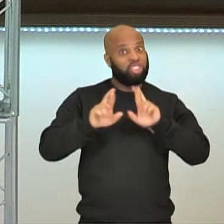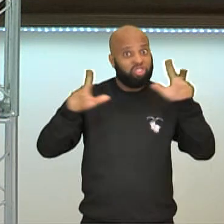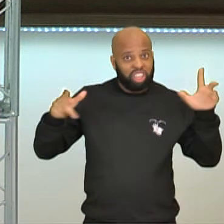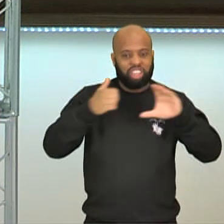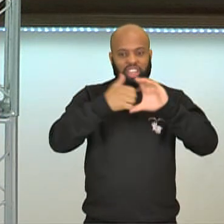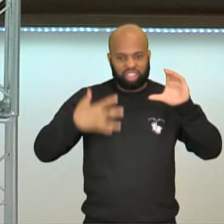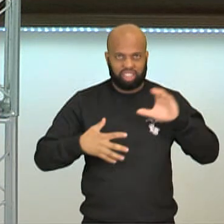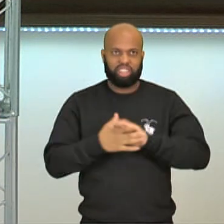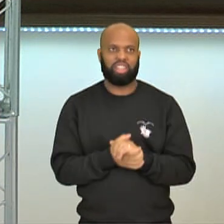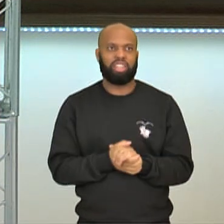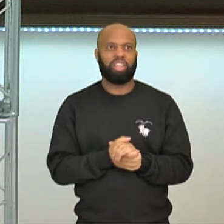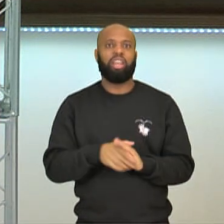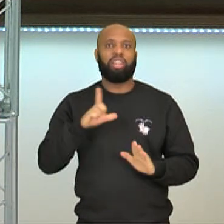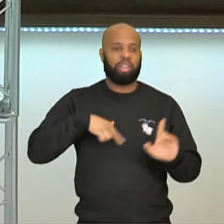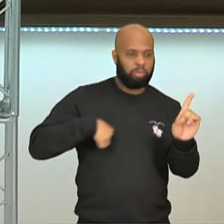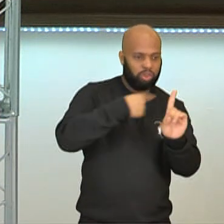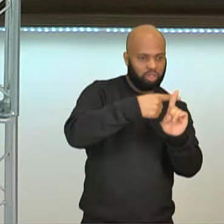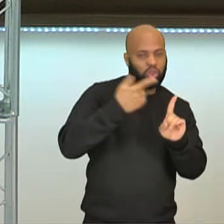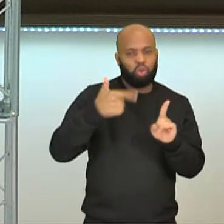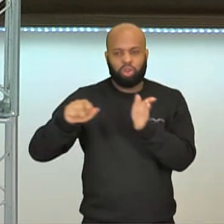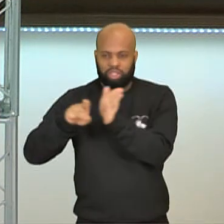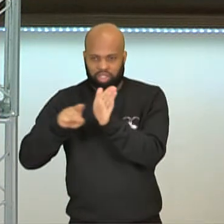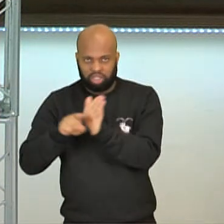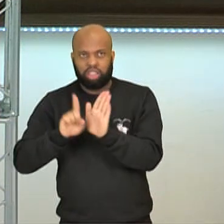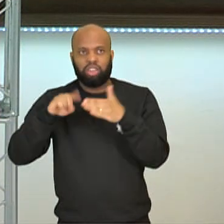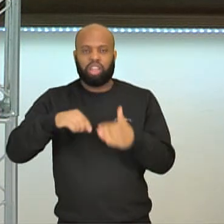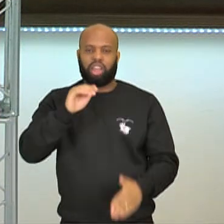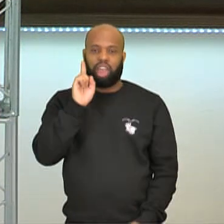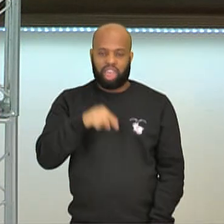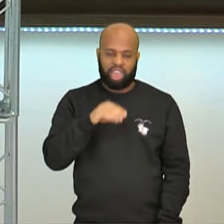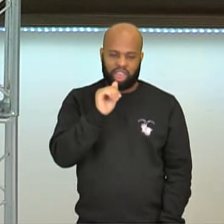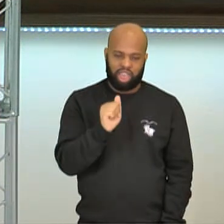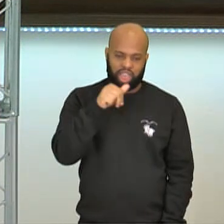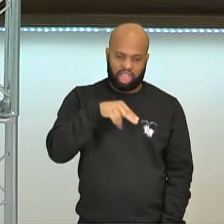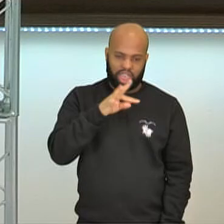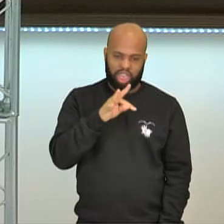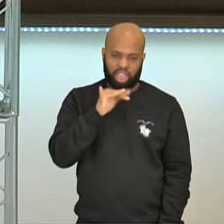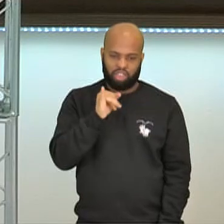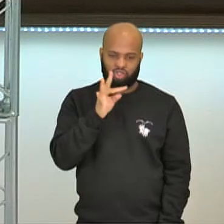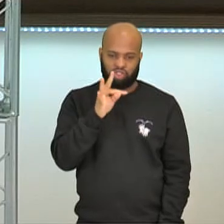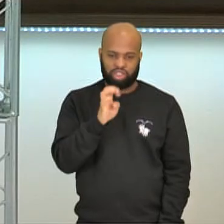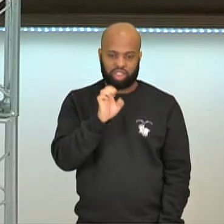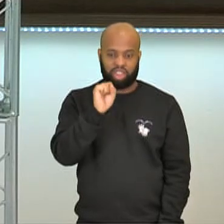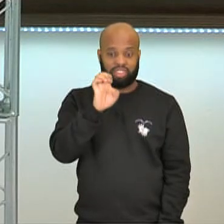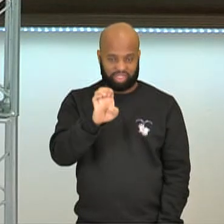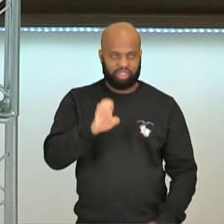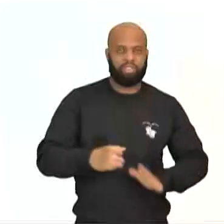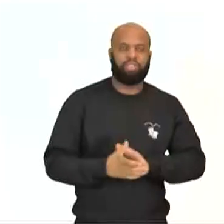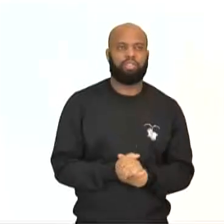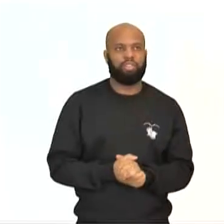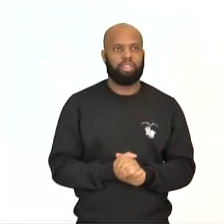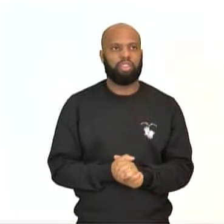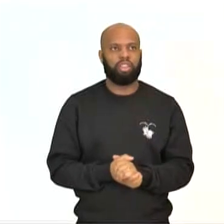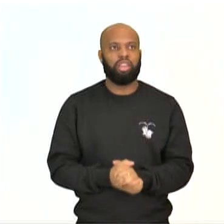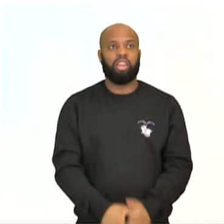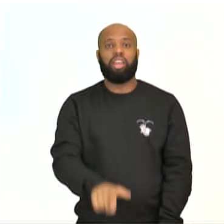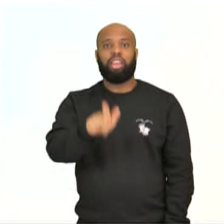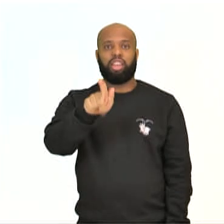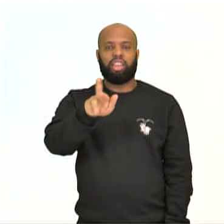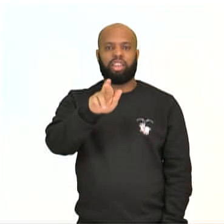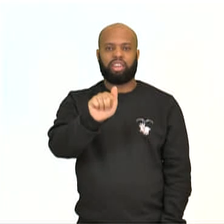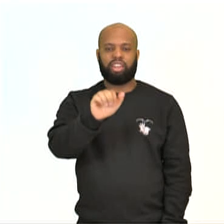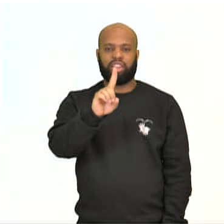Uma característica positiva e outra negativa. Então, nós temos ali uma antítese. A gradação